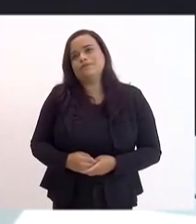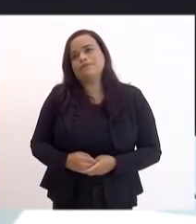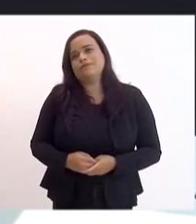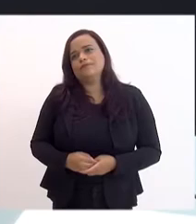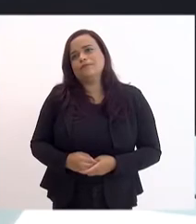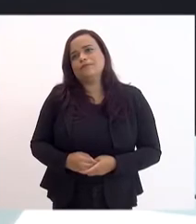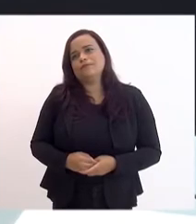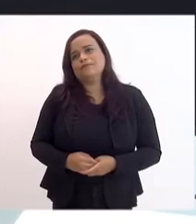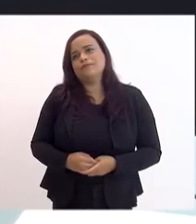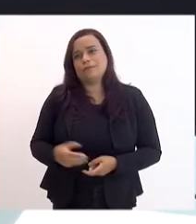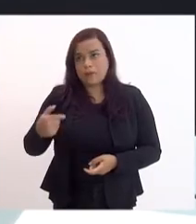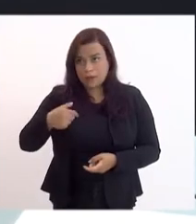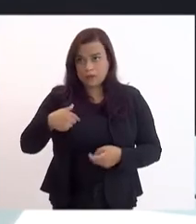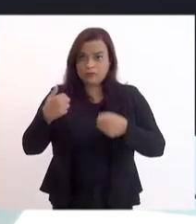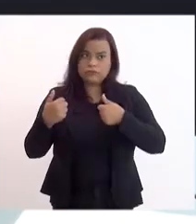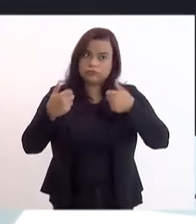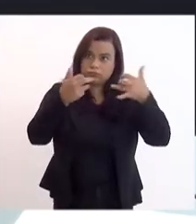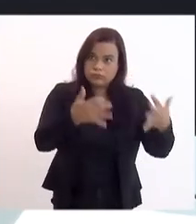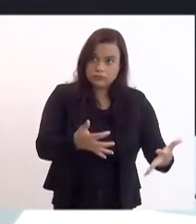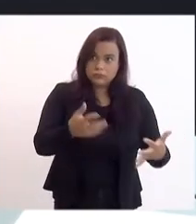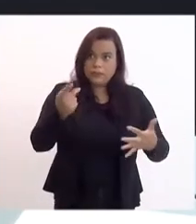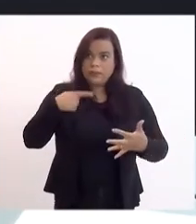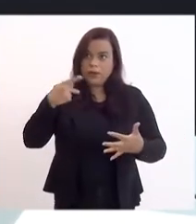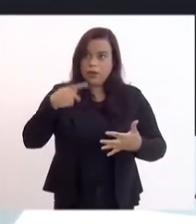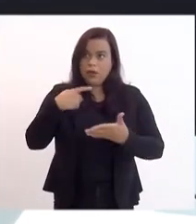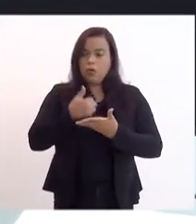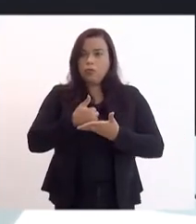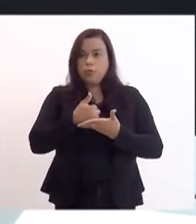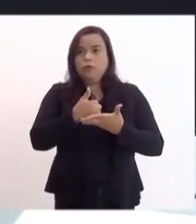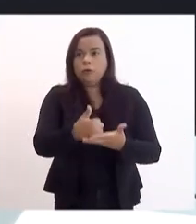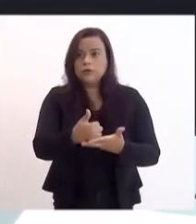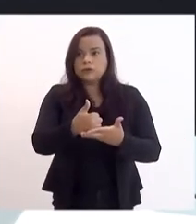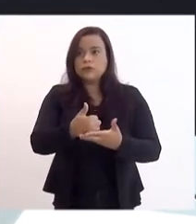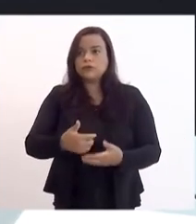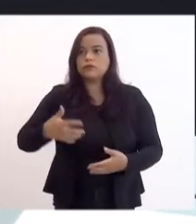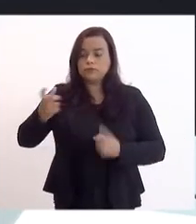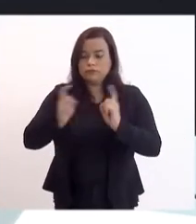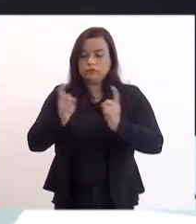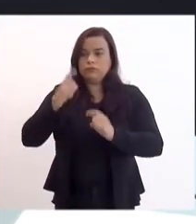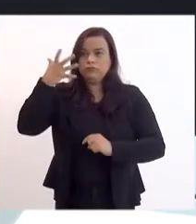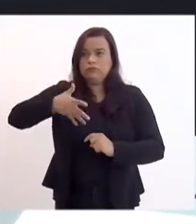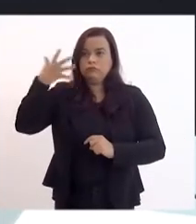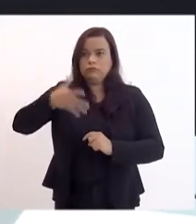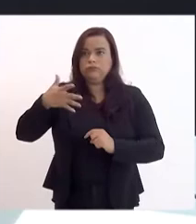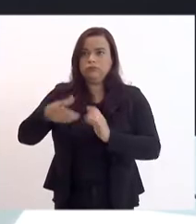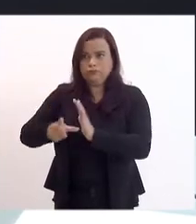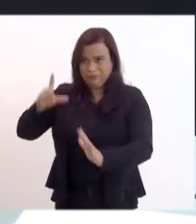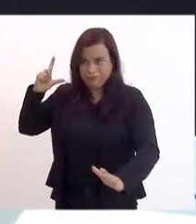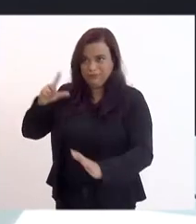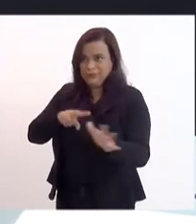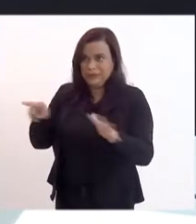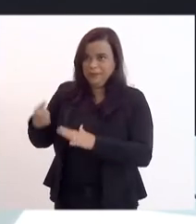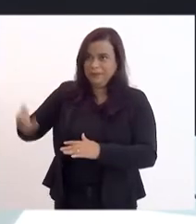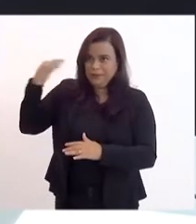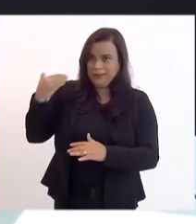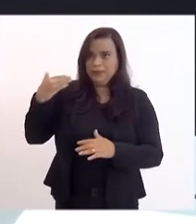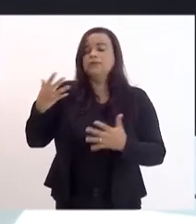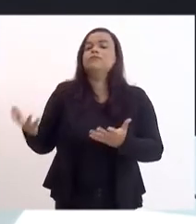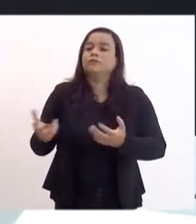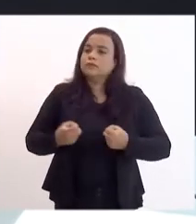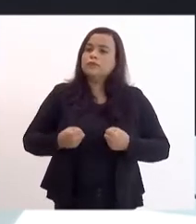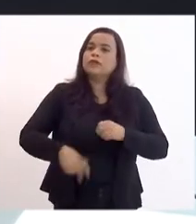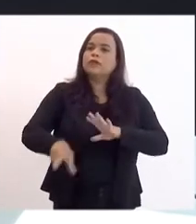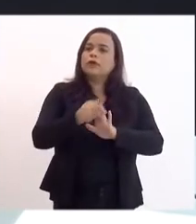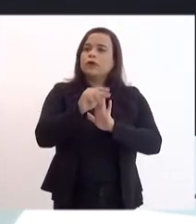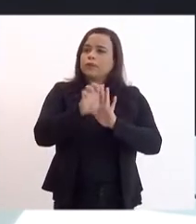eu externei a minha posição, deputado, na sessão passada. O projeto recebeu duas emendas